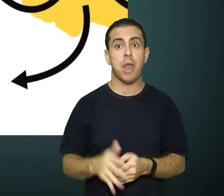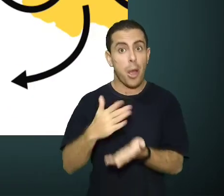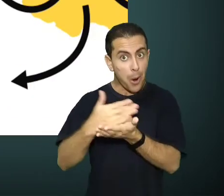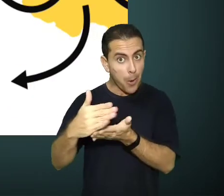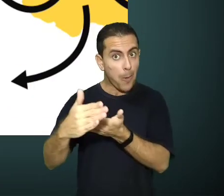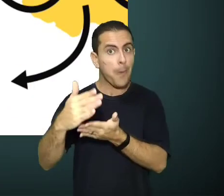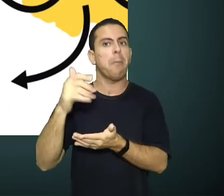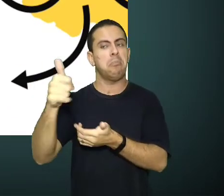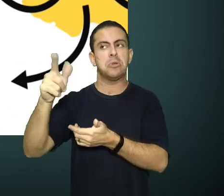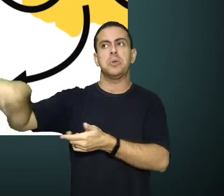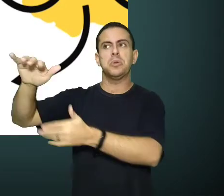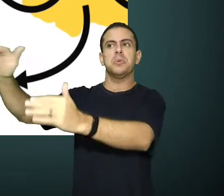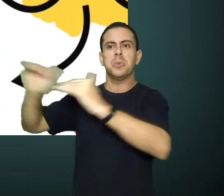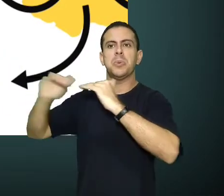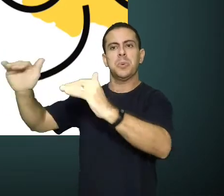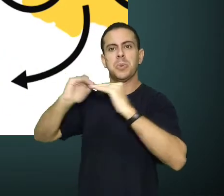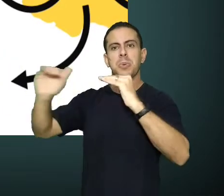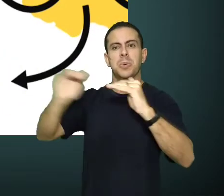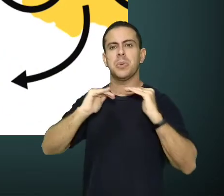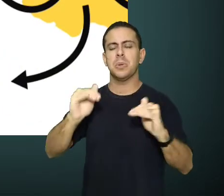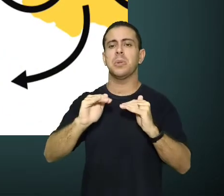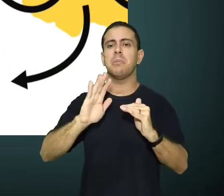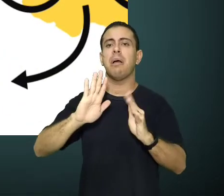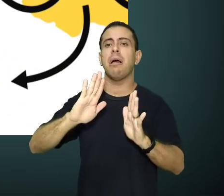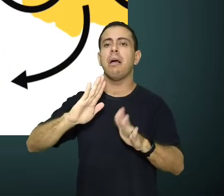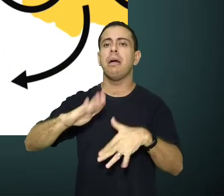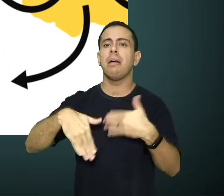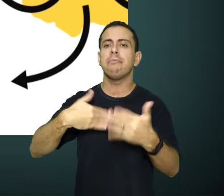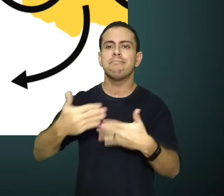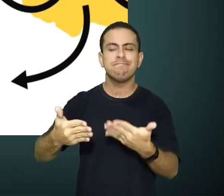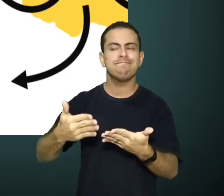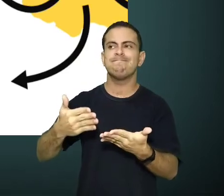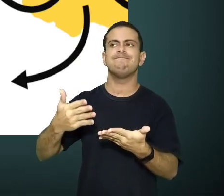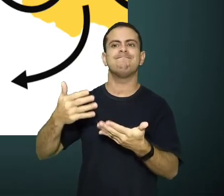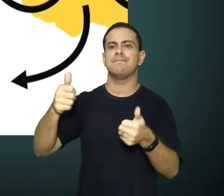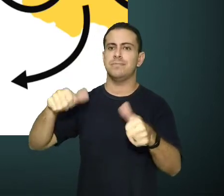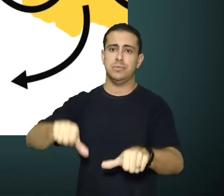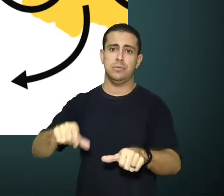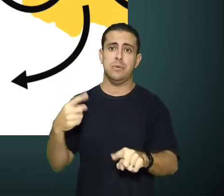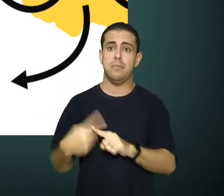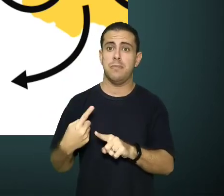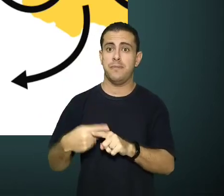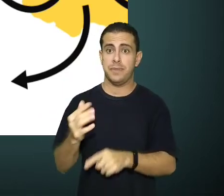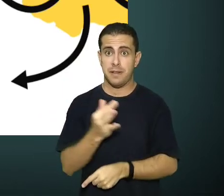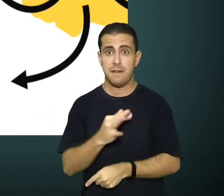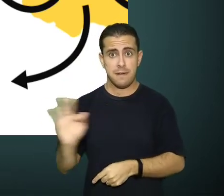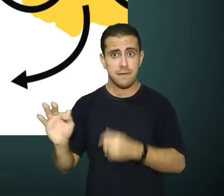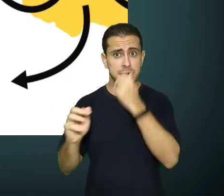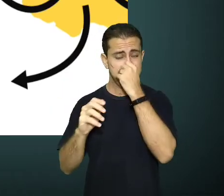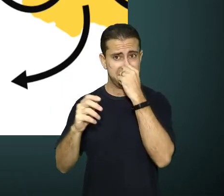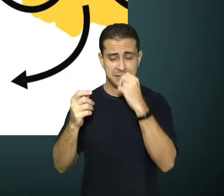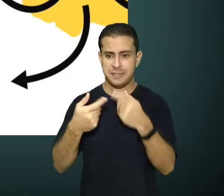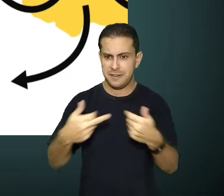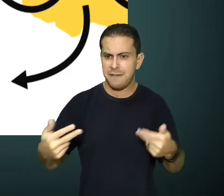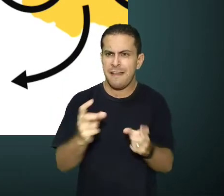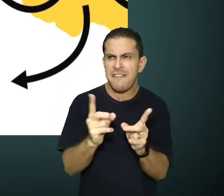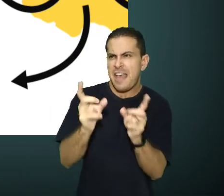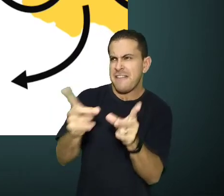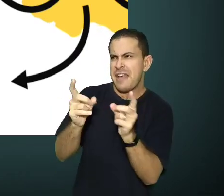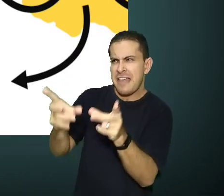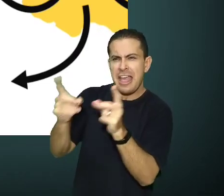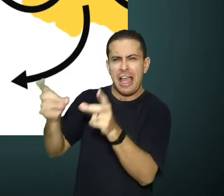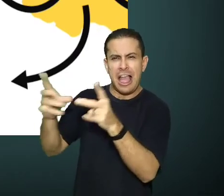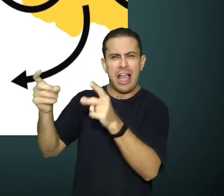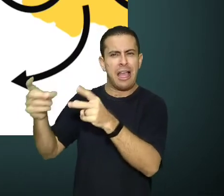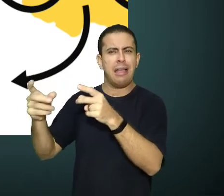a medida foi um grande sucesso. Só que não durou muito. A França não tinha condições de suprir a oferta